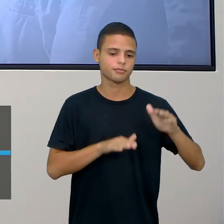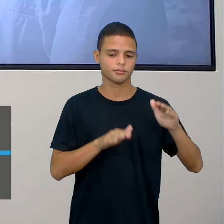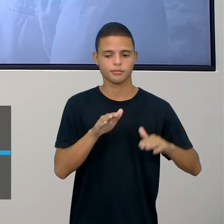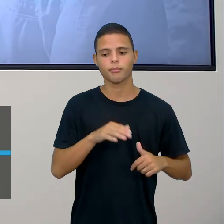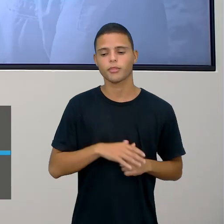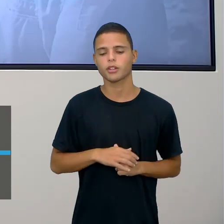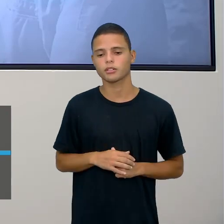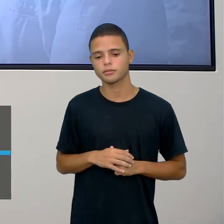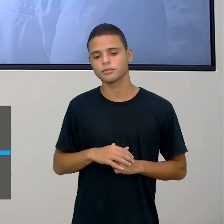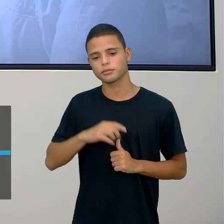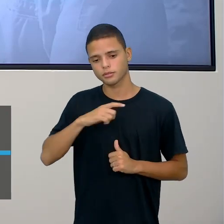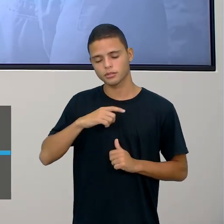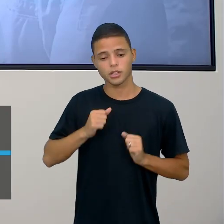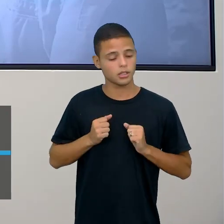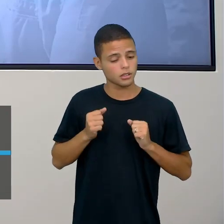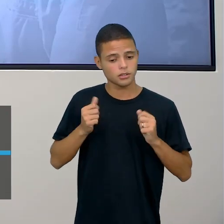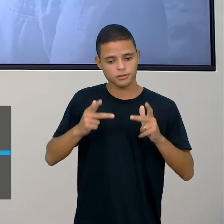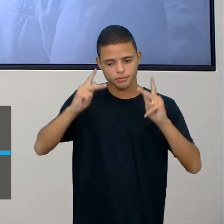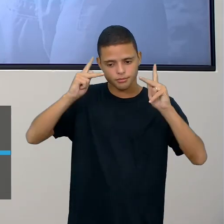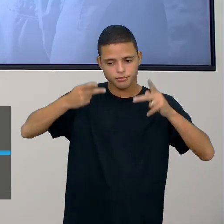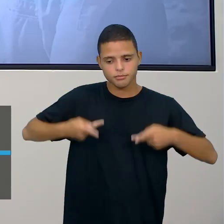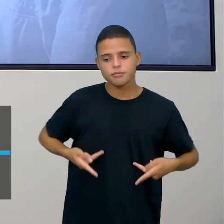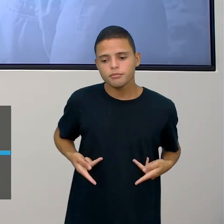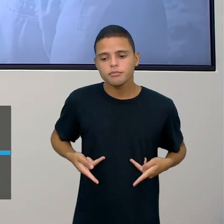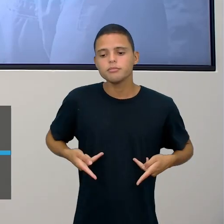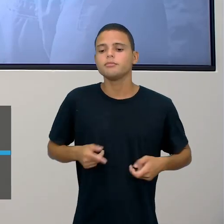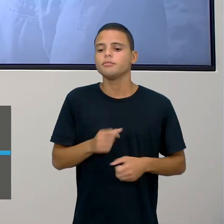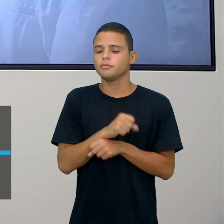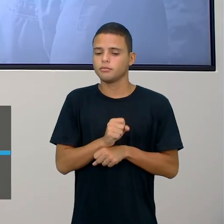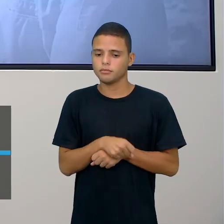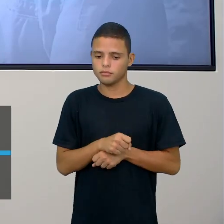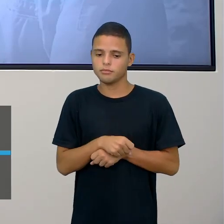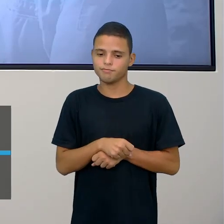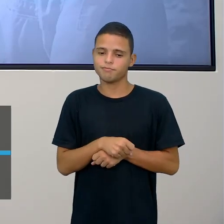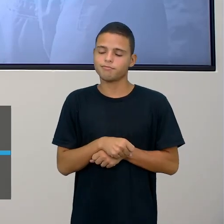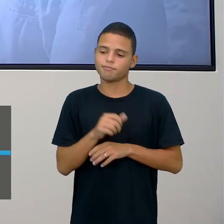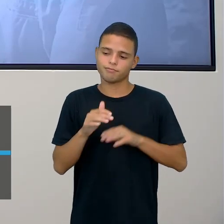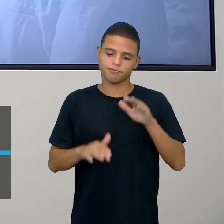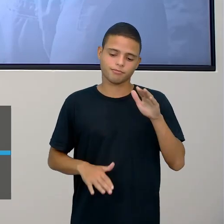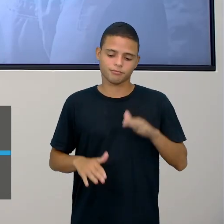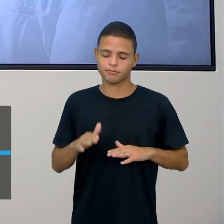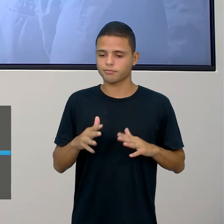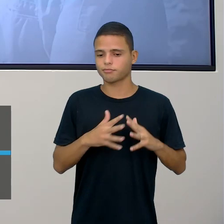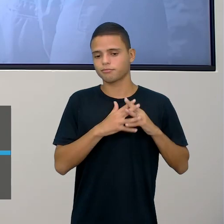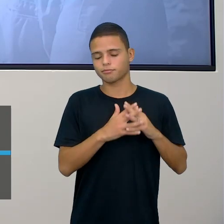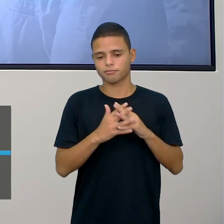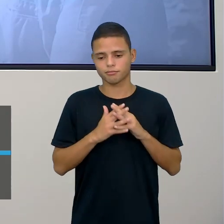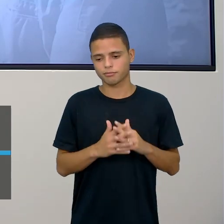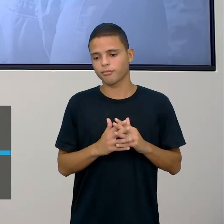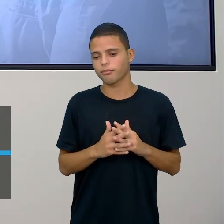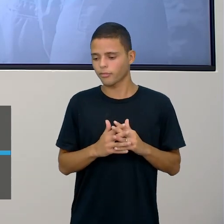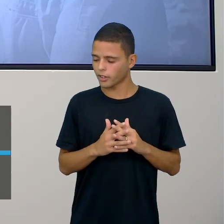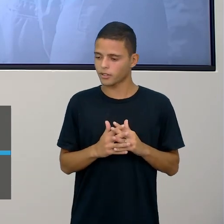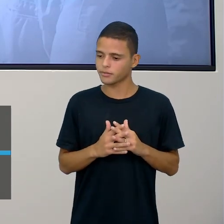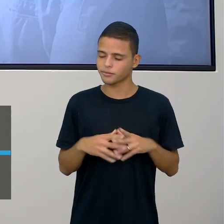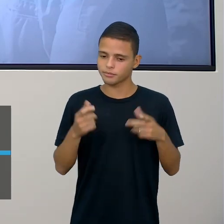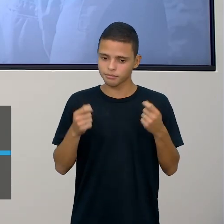uma ação humana que está quebrando essa harmonia que deveria existir